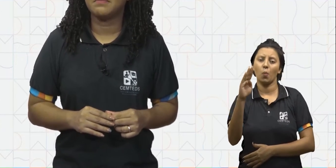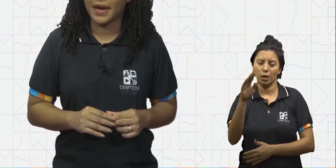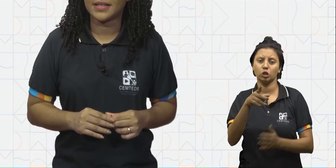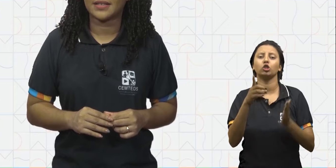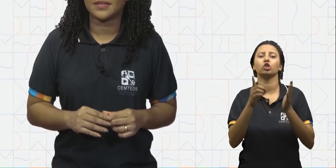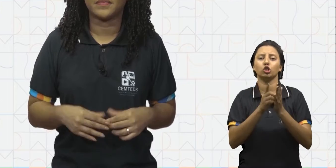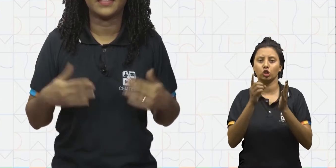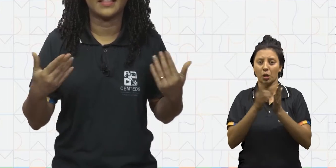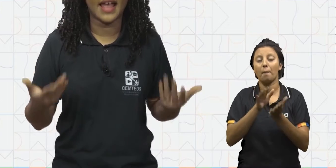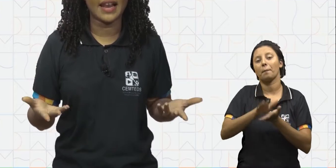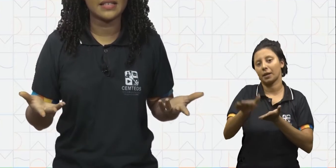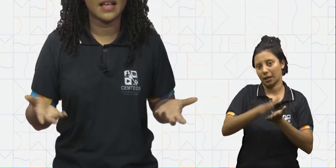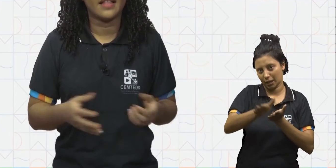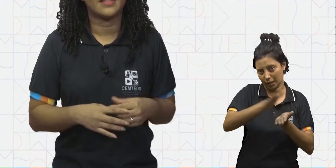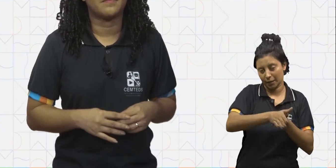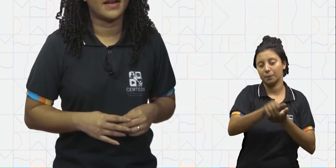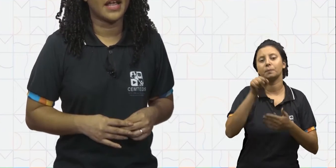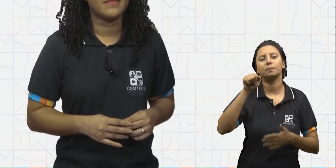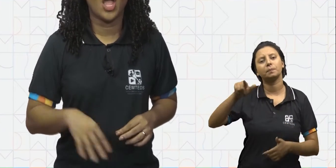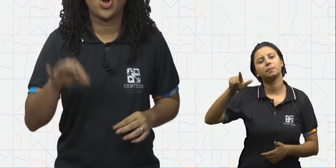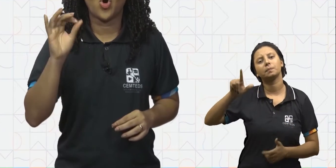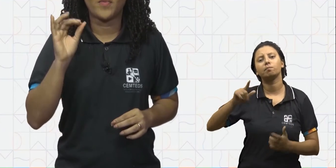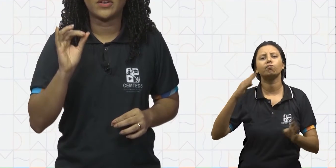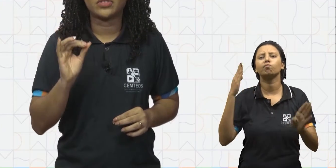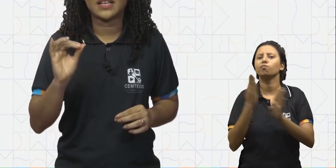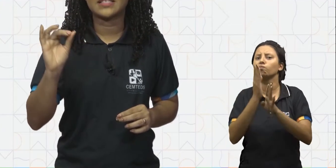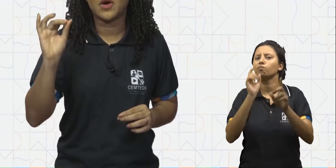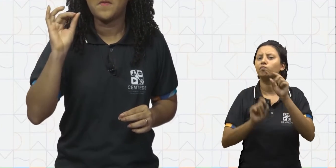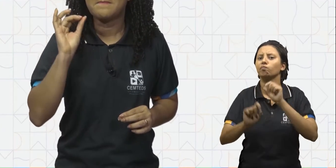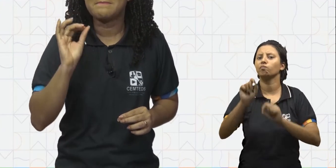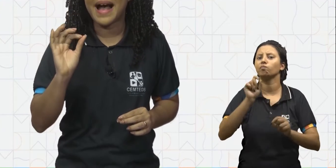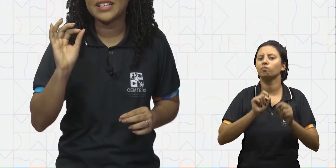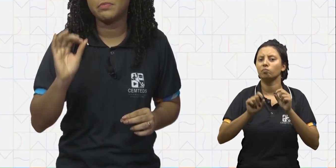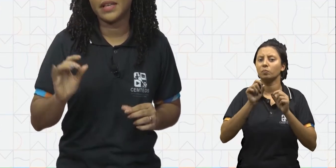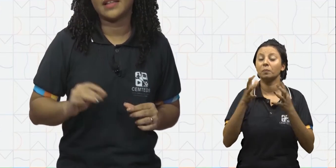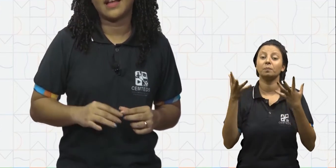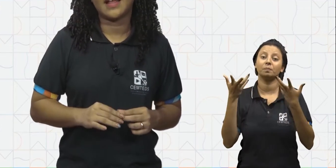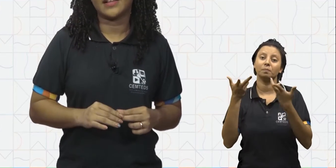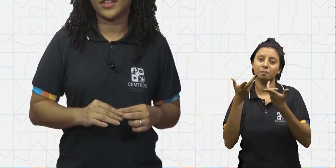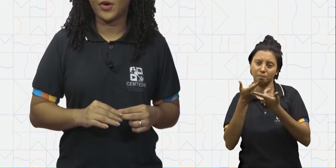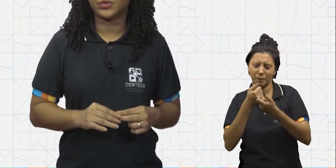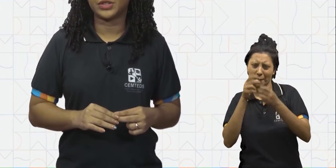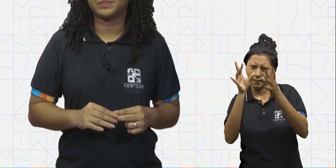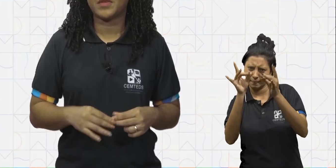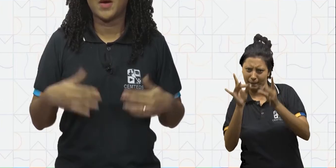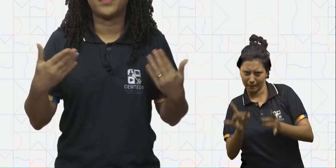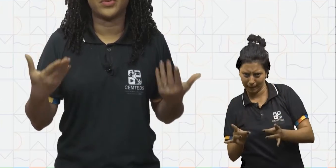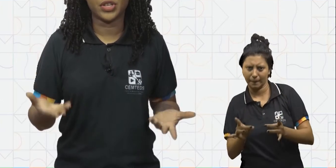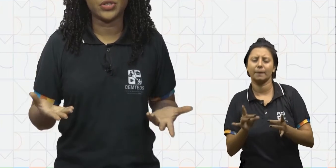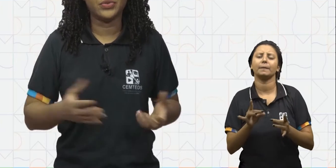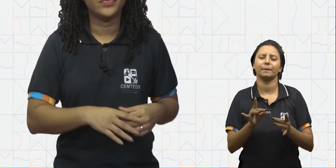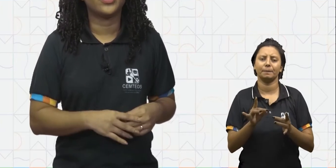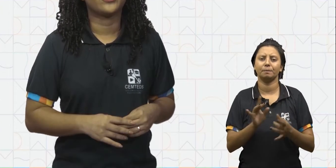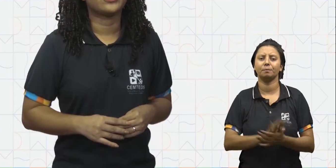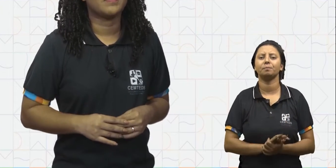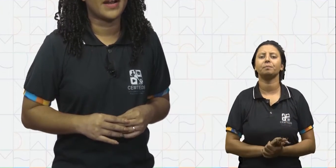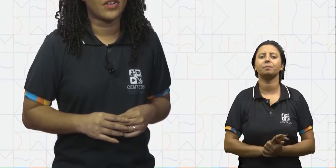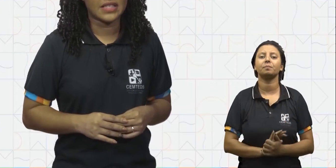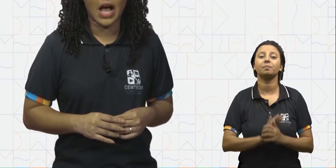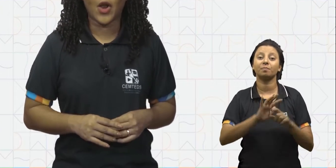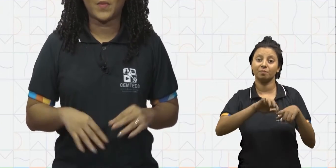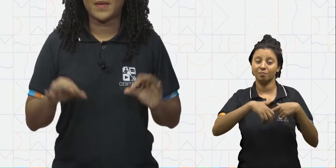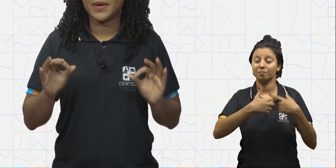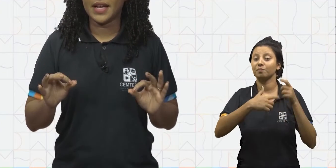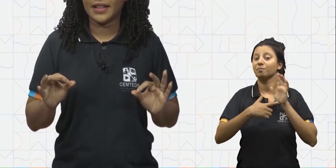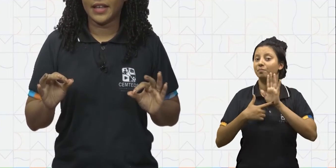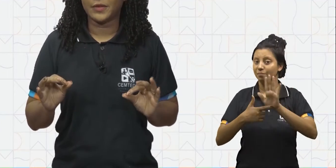enciclopédias impressas. Nelas, deparei-me com uma ilustração mais bem detalhada que a outra. Por isso, trouxe para a